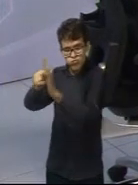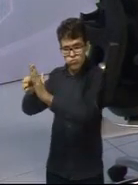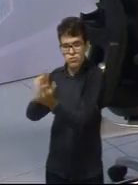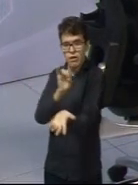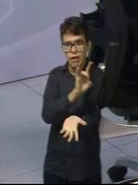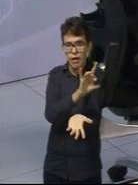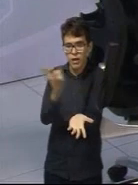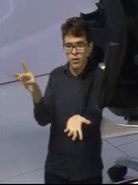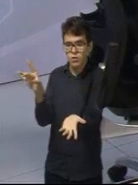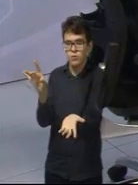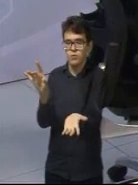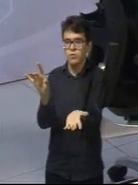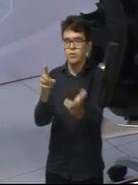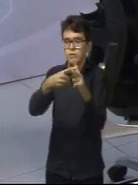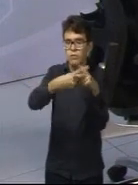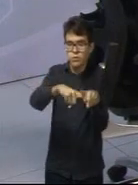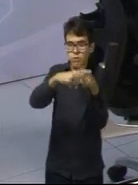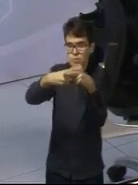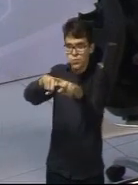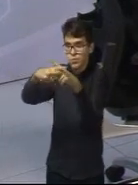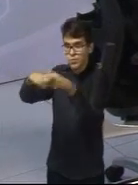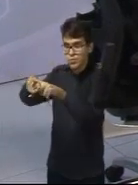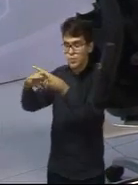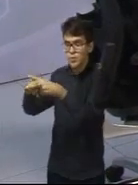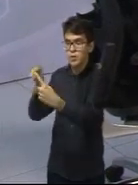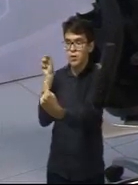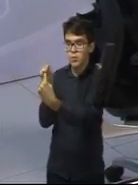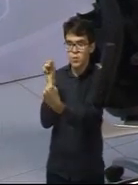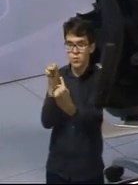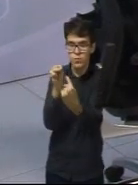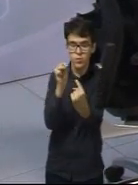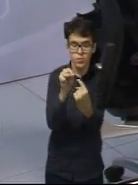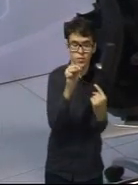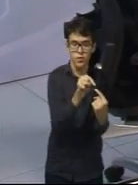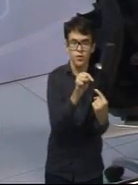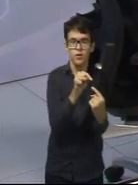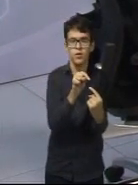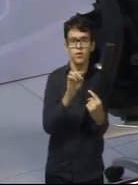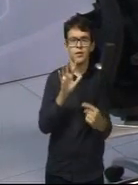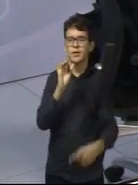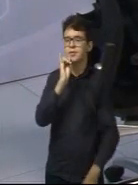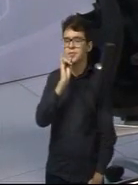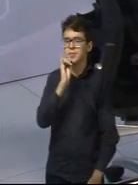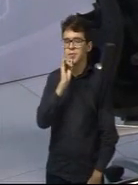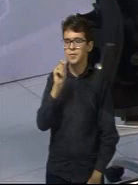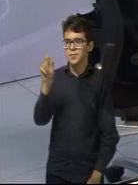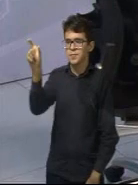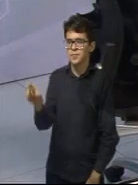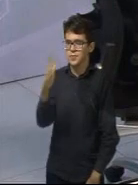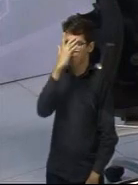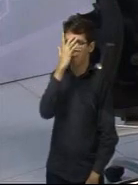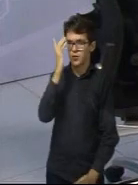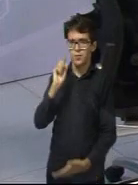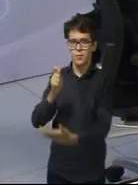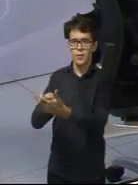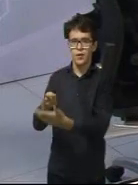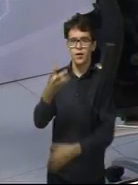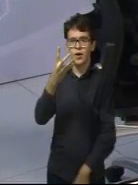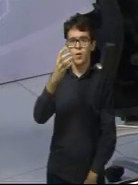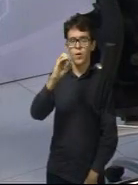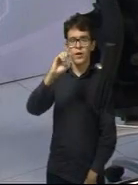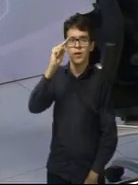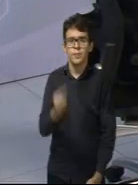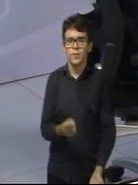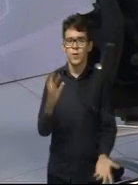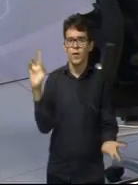elas deveriam ser, quer dizer, você foi estar aposentado ganhando 40 mil, mas pelo que você contribuiu e o tempo, você só teria direito